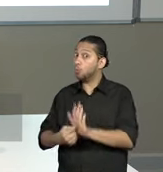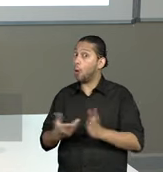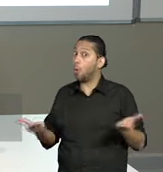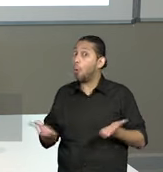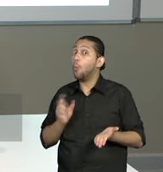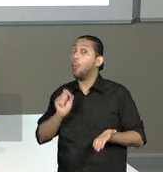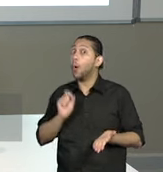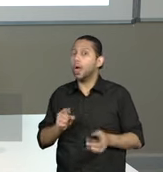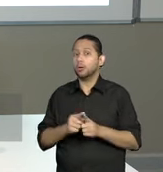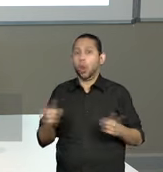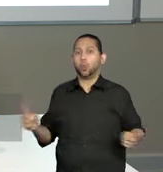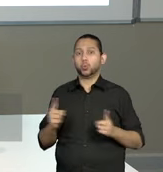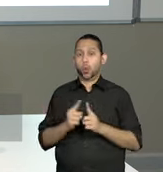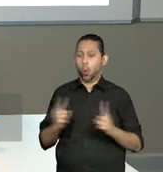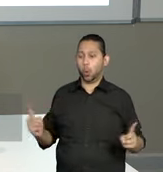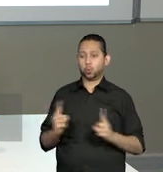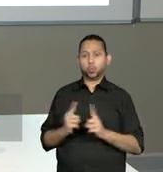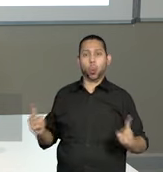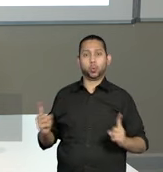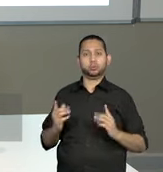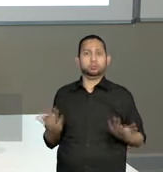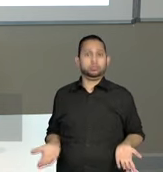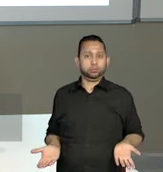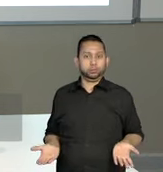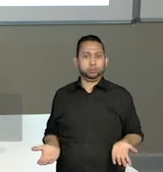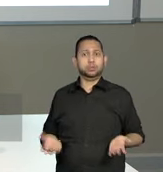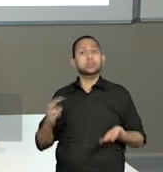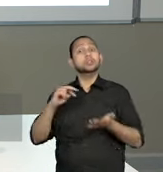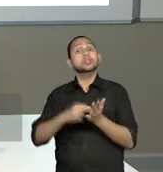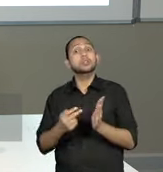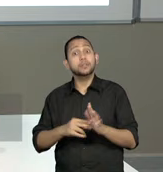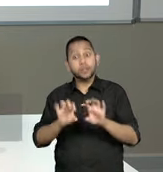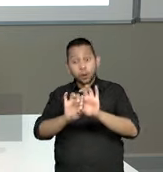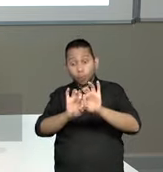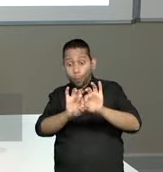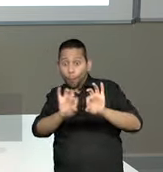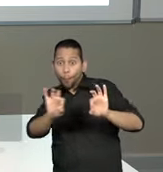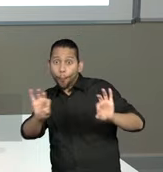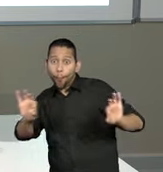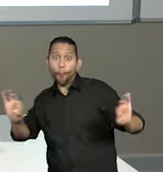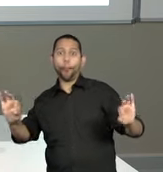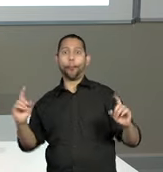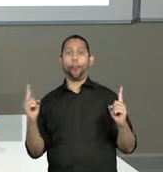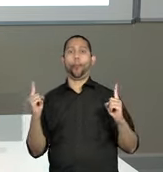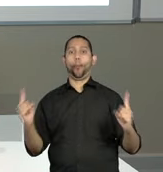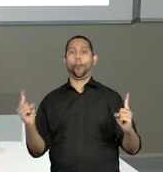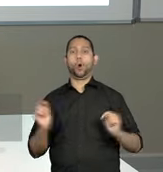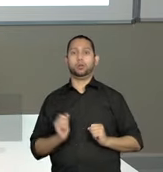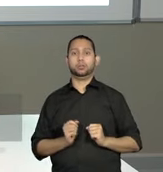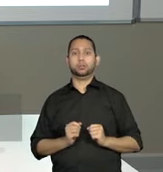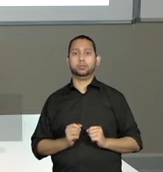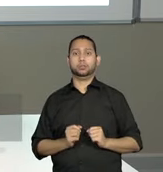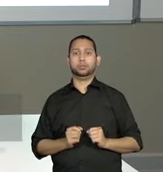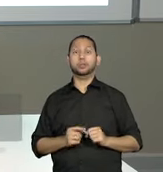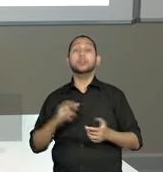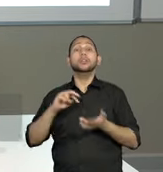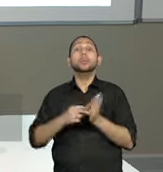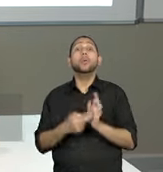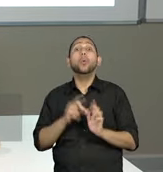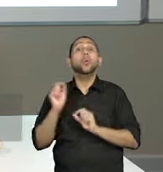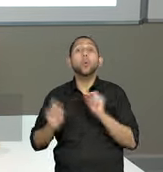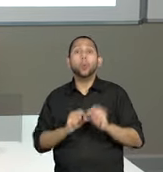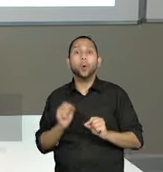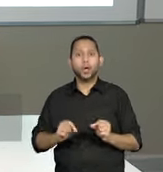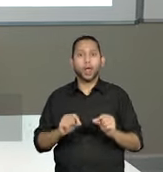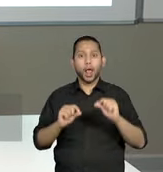O que é um osso longo? Um osso que o comprimento dele é maior do que a largura.